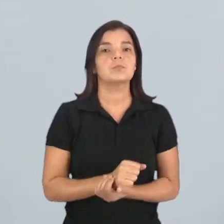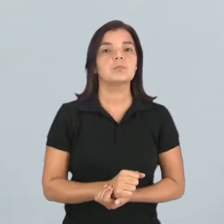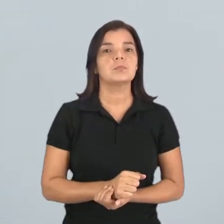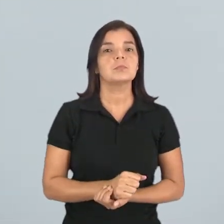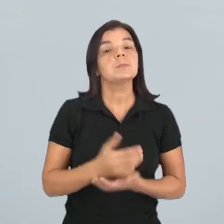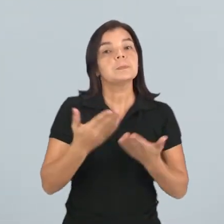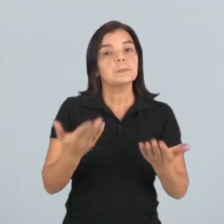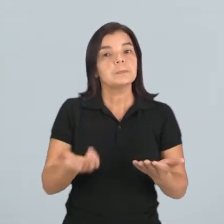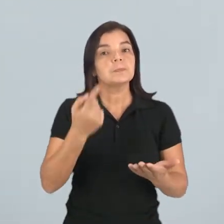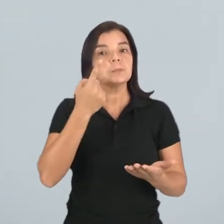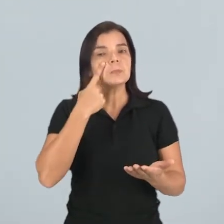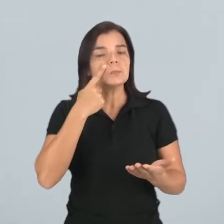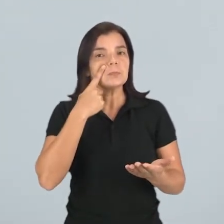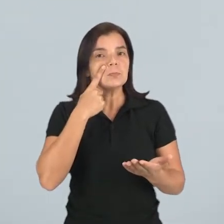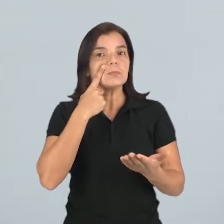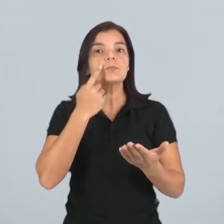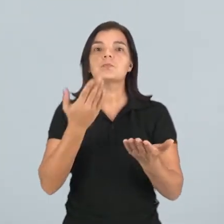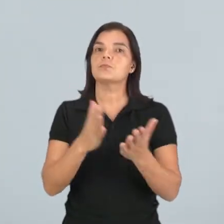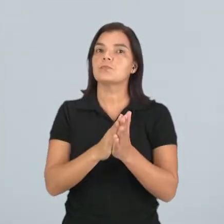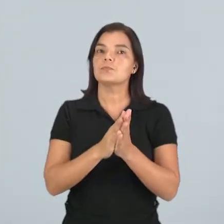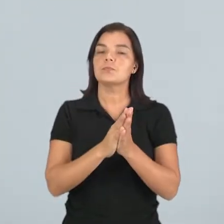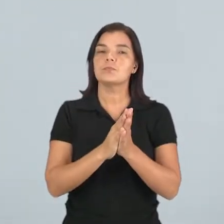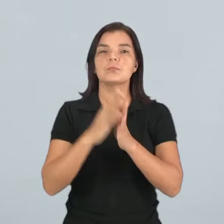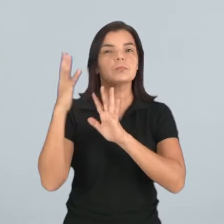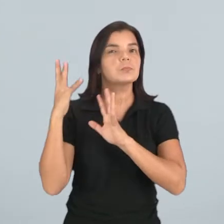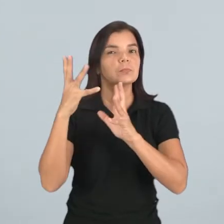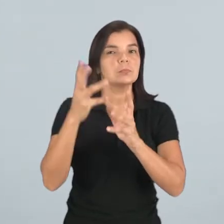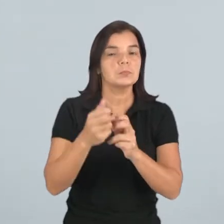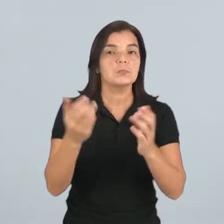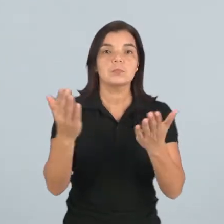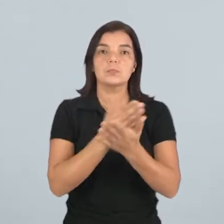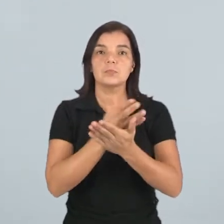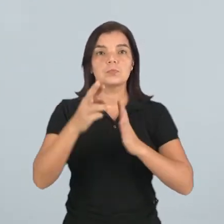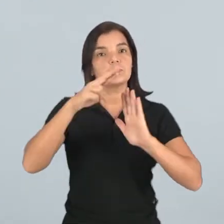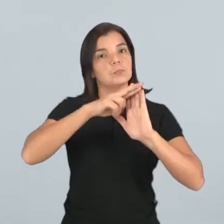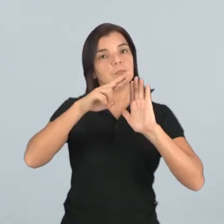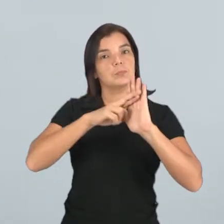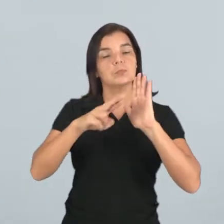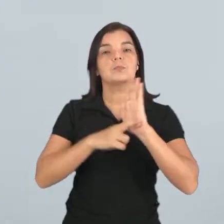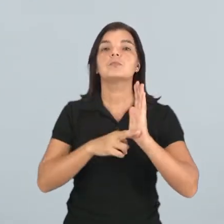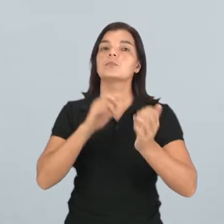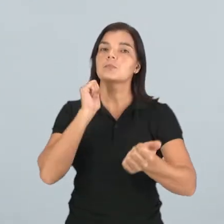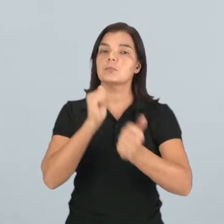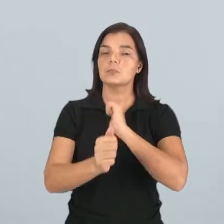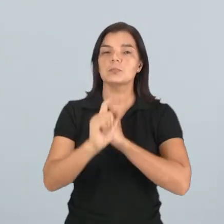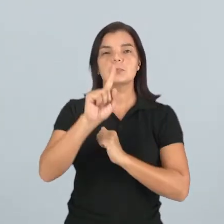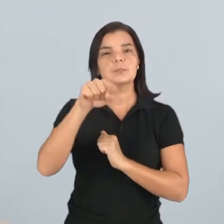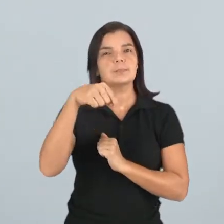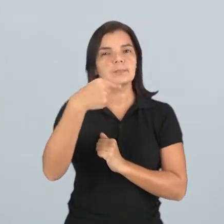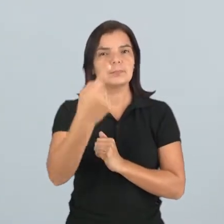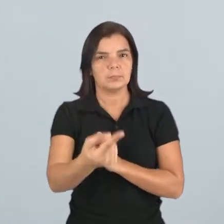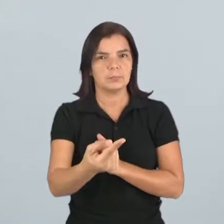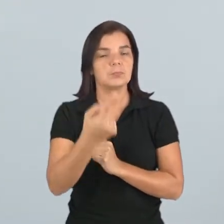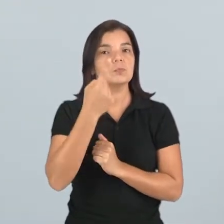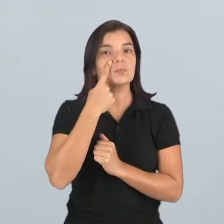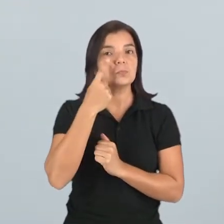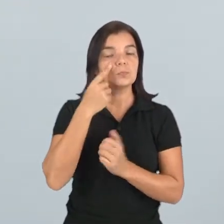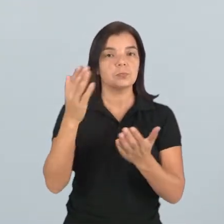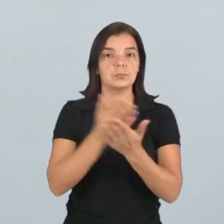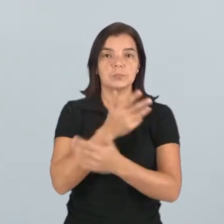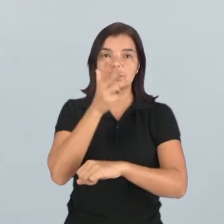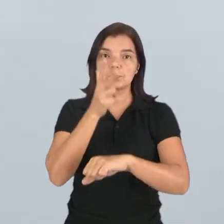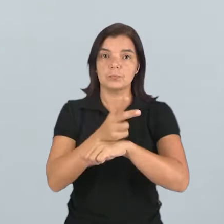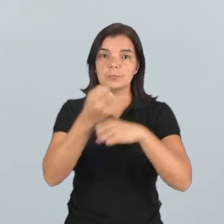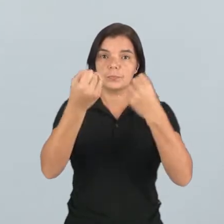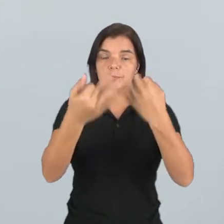aí a gente vai passar por cima somente algumas regras do badminton e daqui a pouco a gente vai dar uma olhadinha nos vídeos que